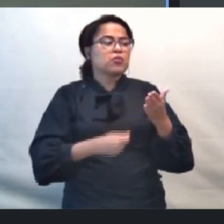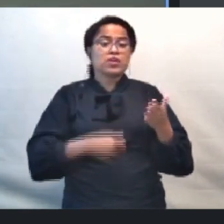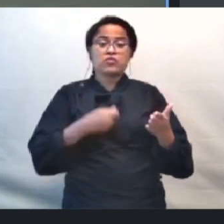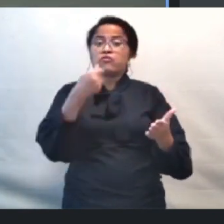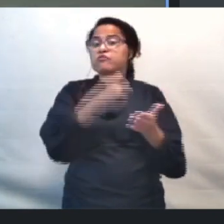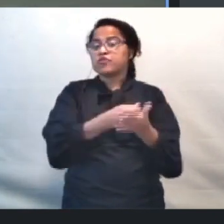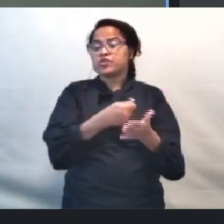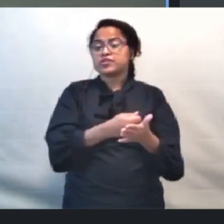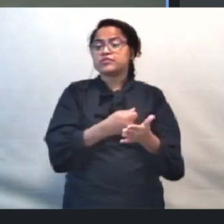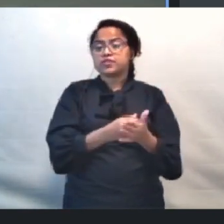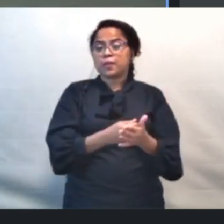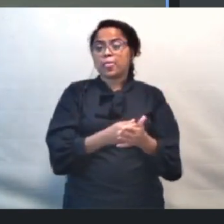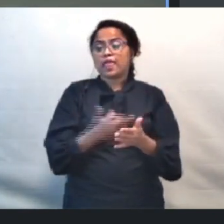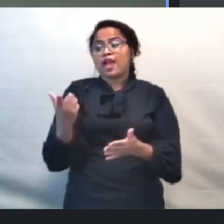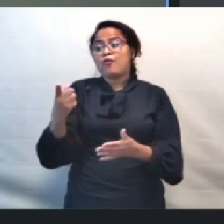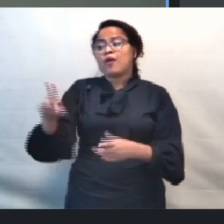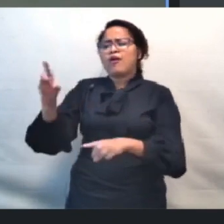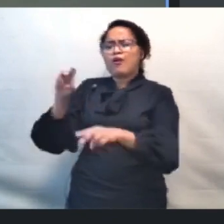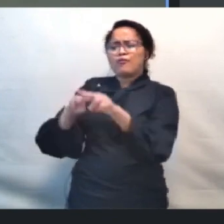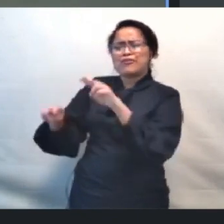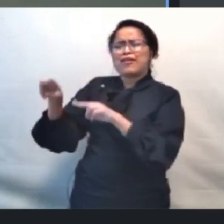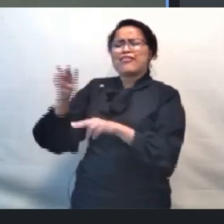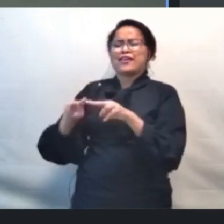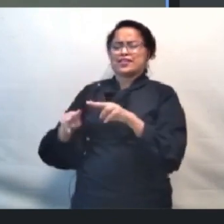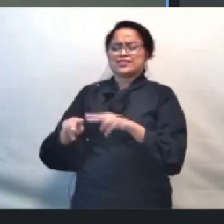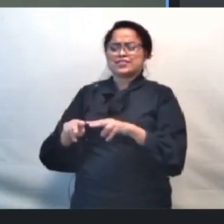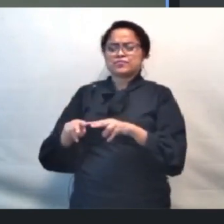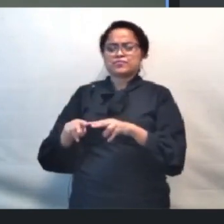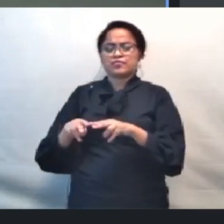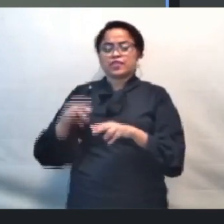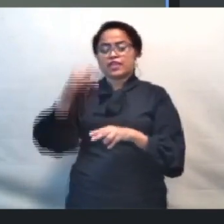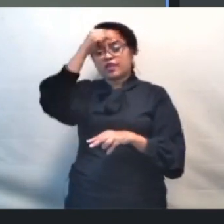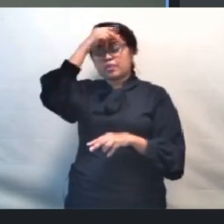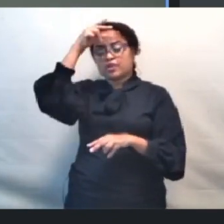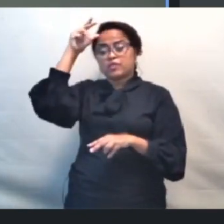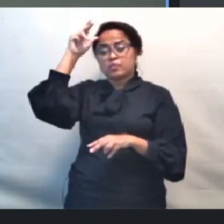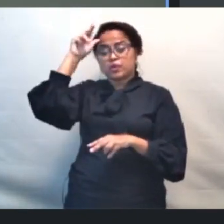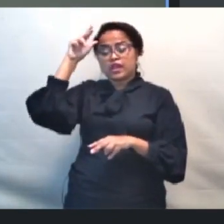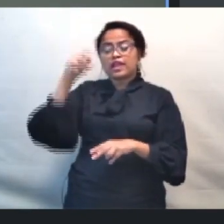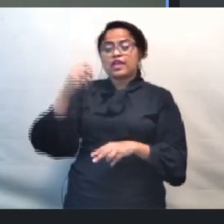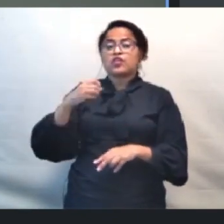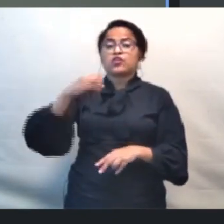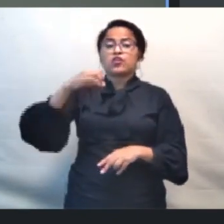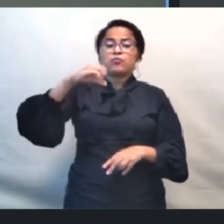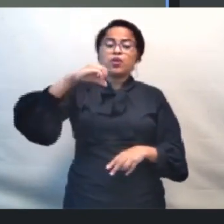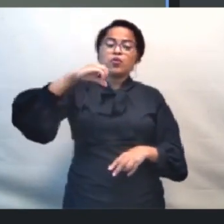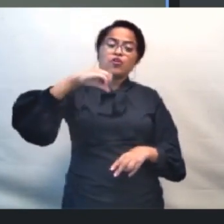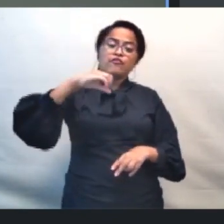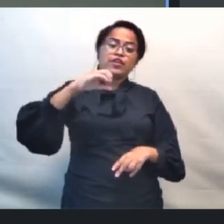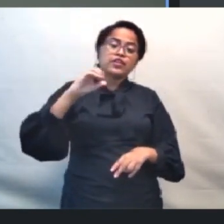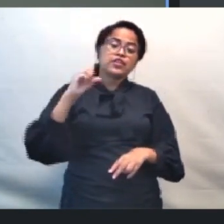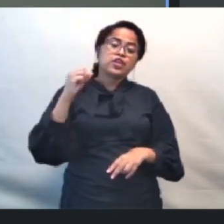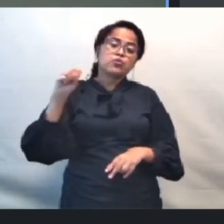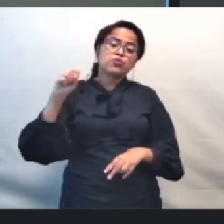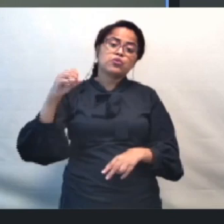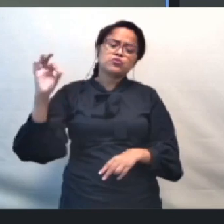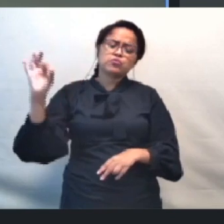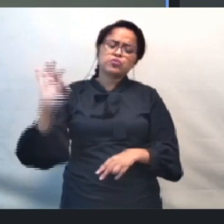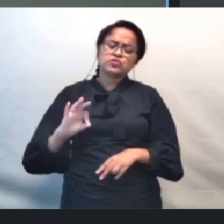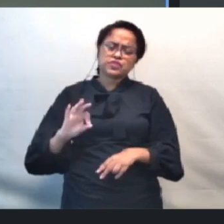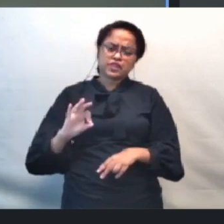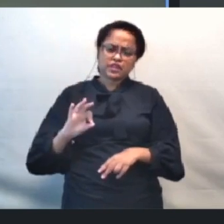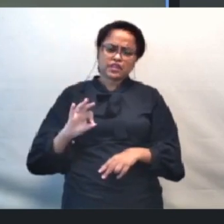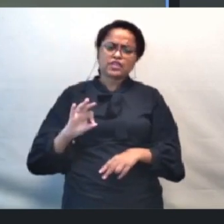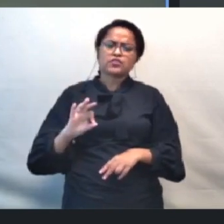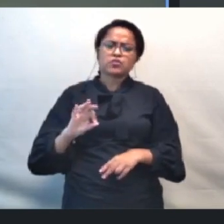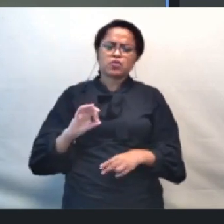cedo, que a Prefeitura empenhou 98% das despesas previstas no orçamento. Né? Então, isso é uma coisa.